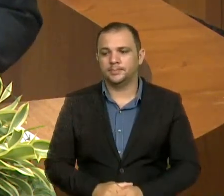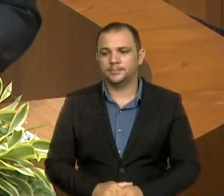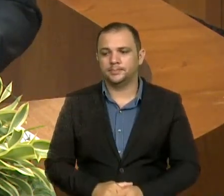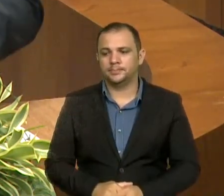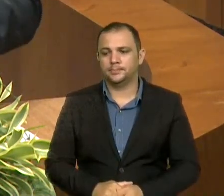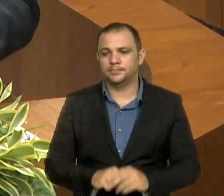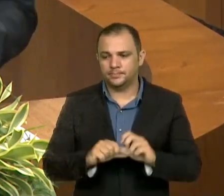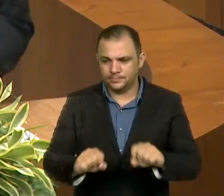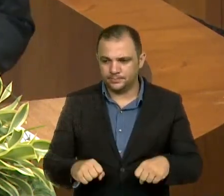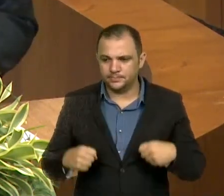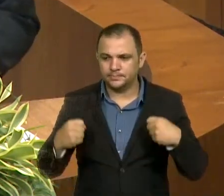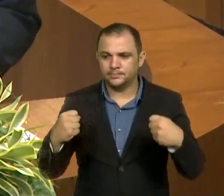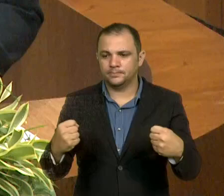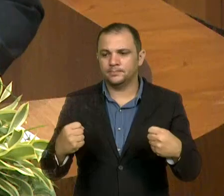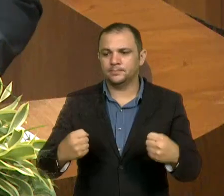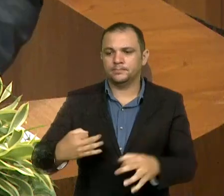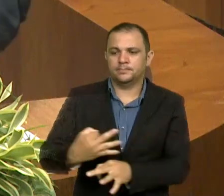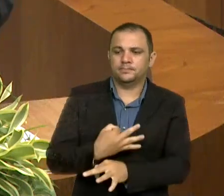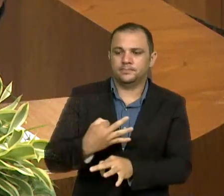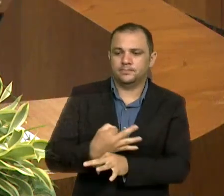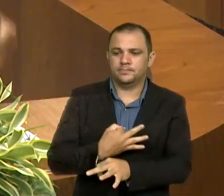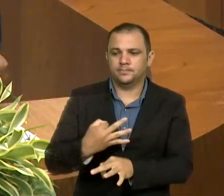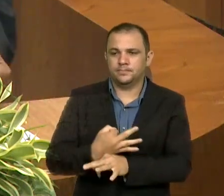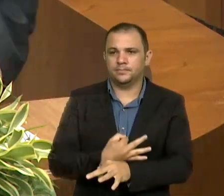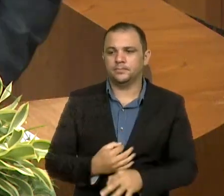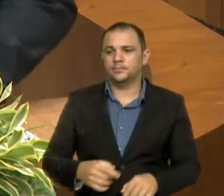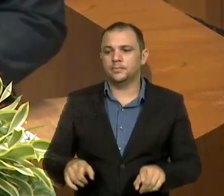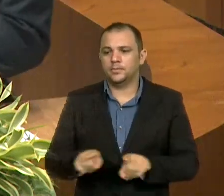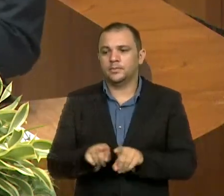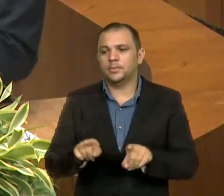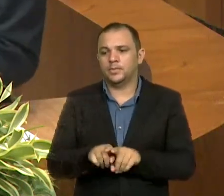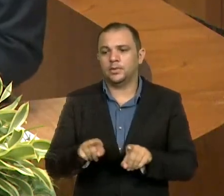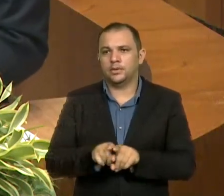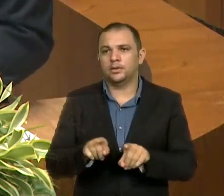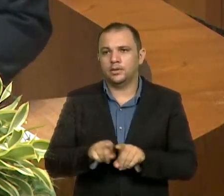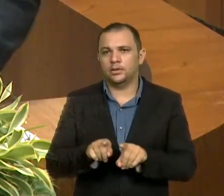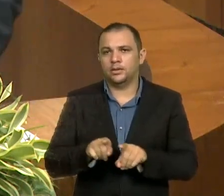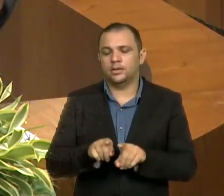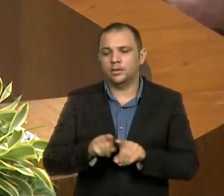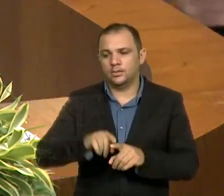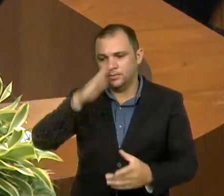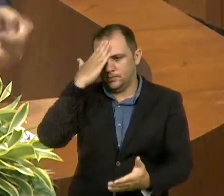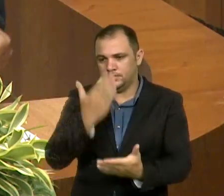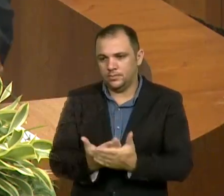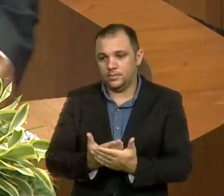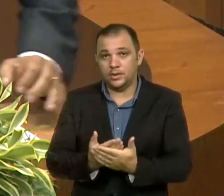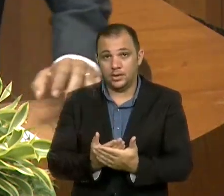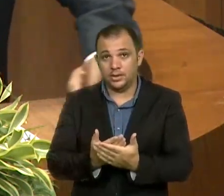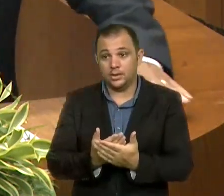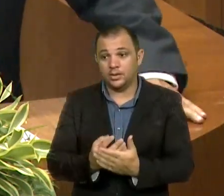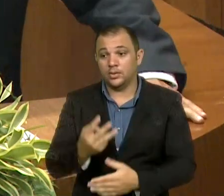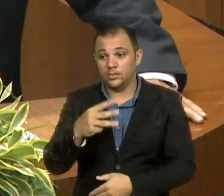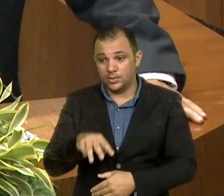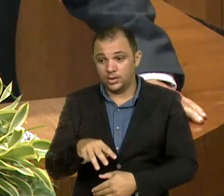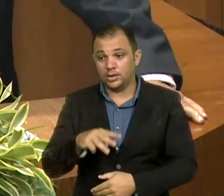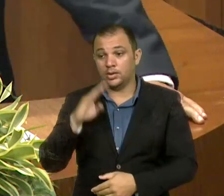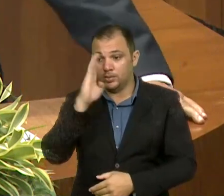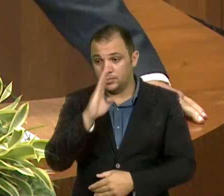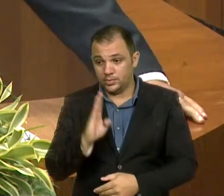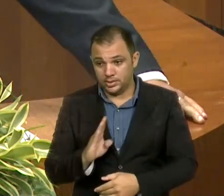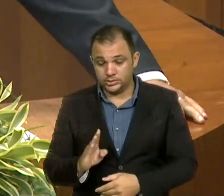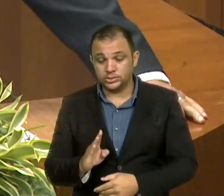lutando, resistindo e acreditando que esse Maranhão, que esse Brasil,